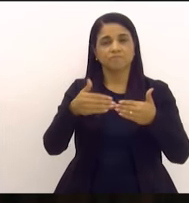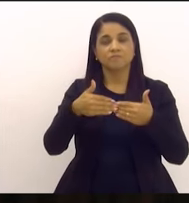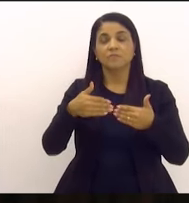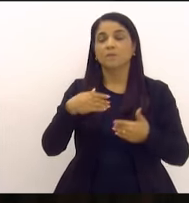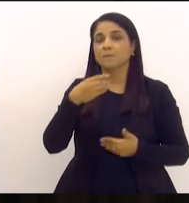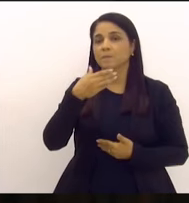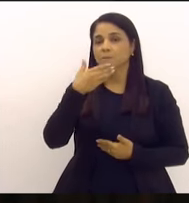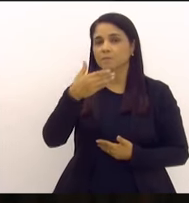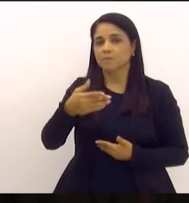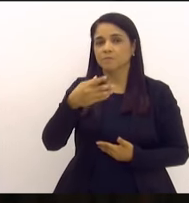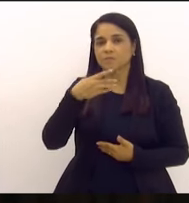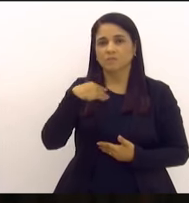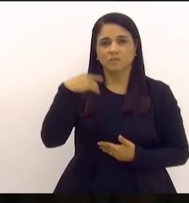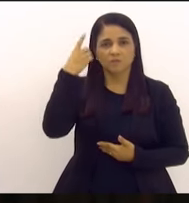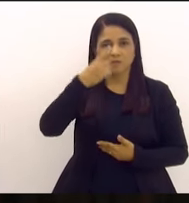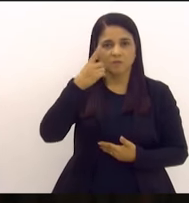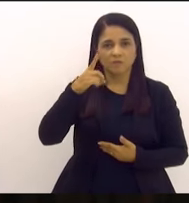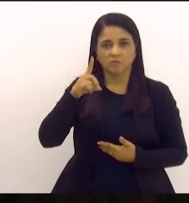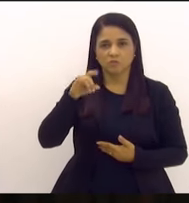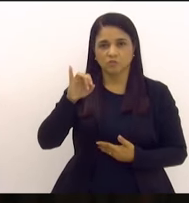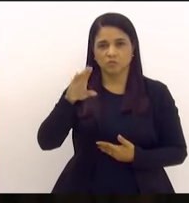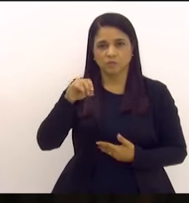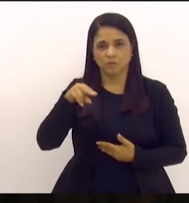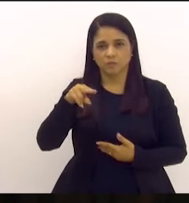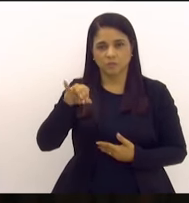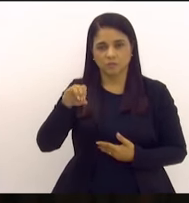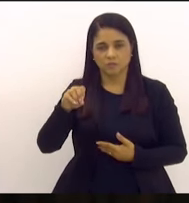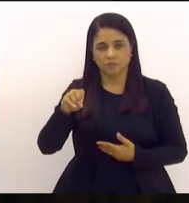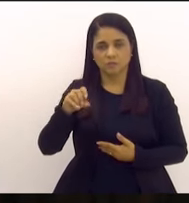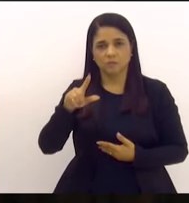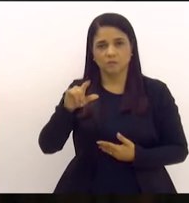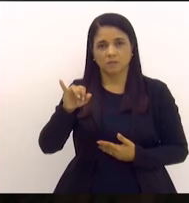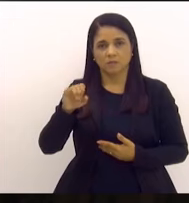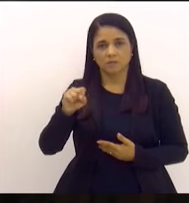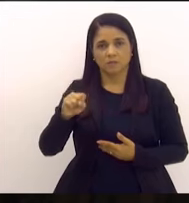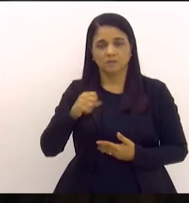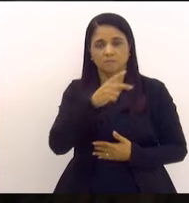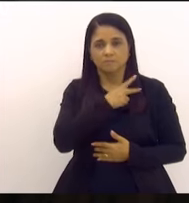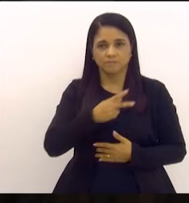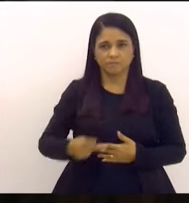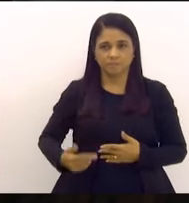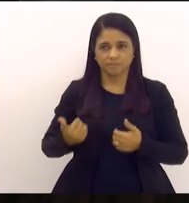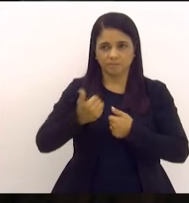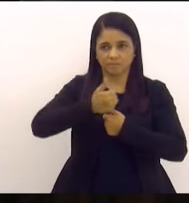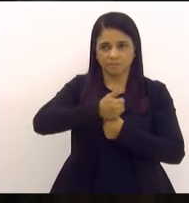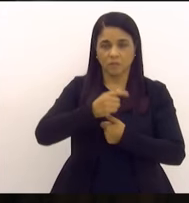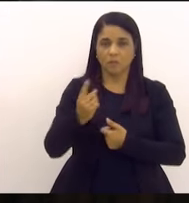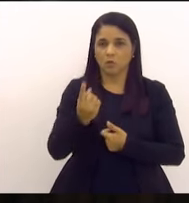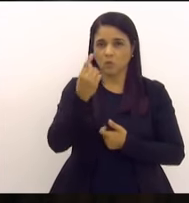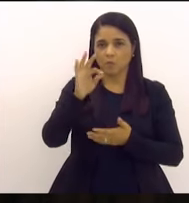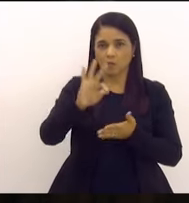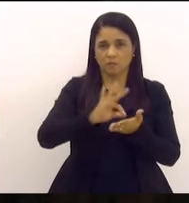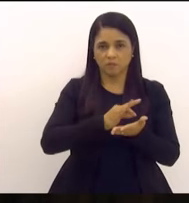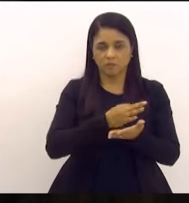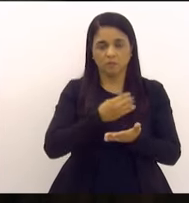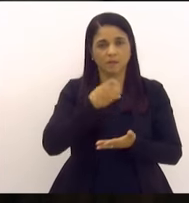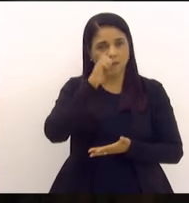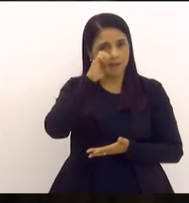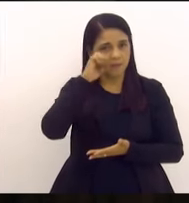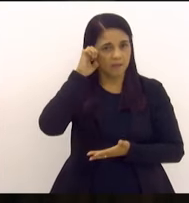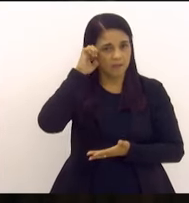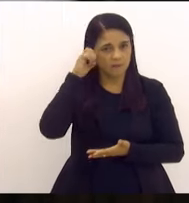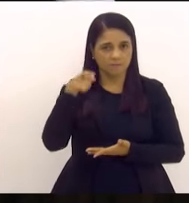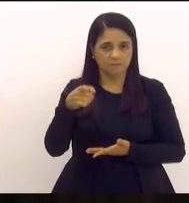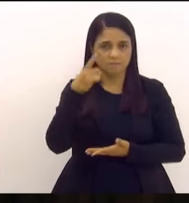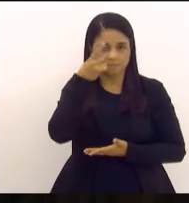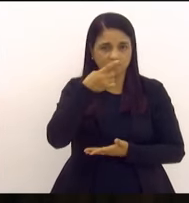deputado Dionísio Lins para presidir e apenas uma oradora inscrita, a deputada Érica